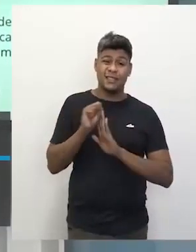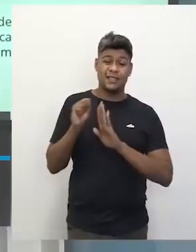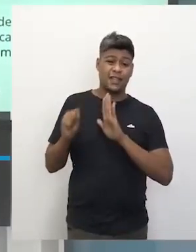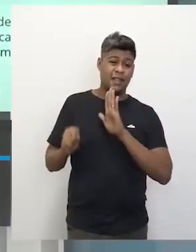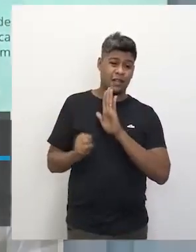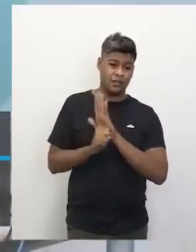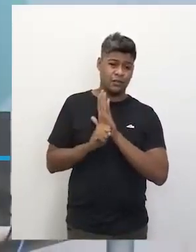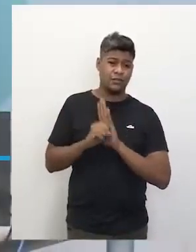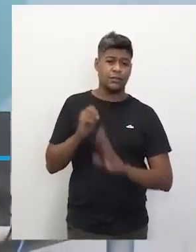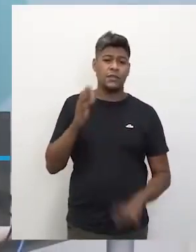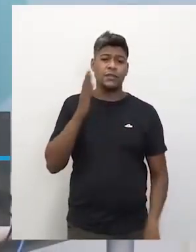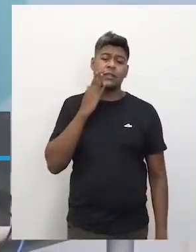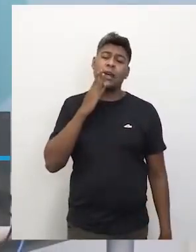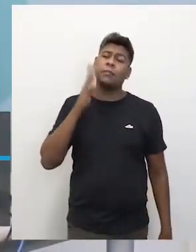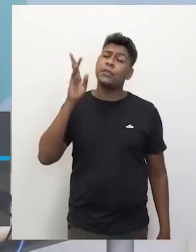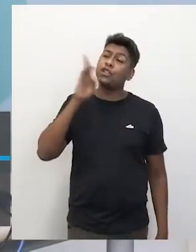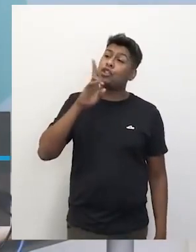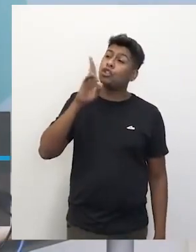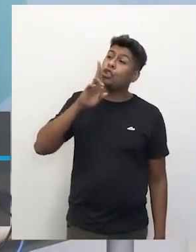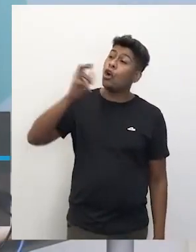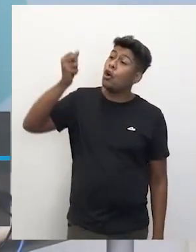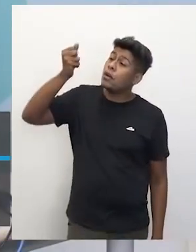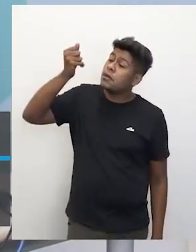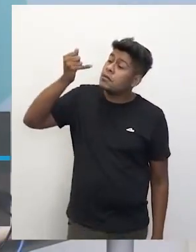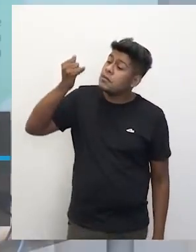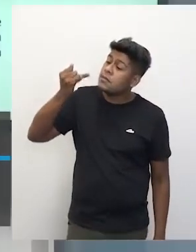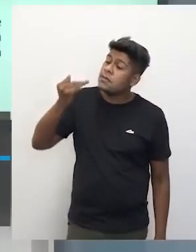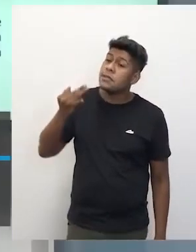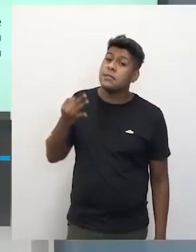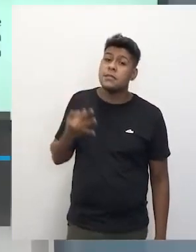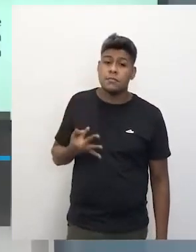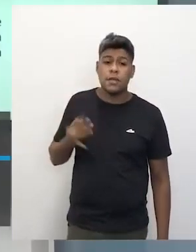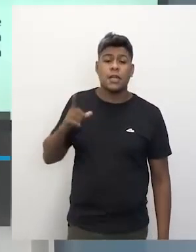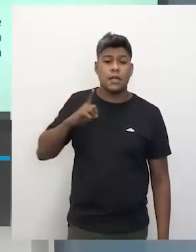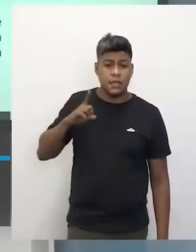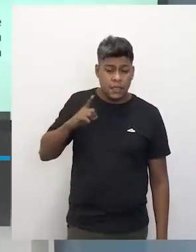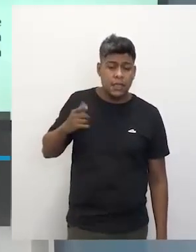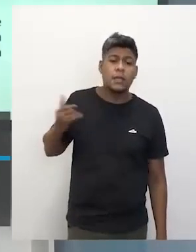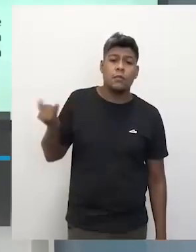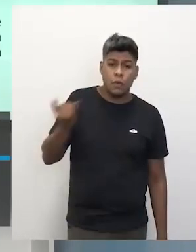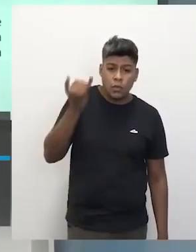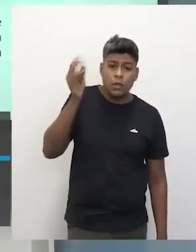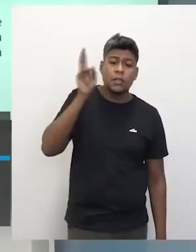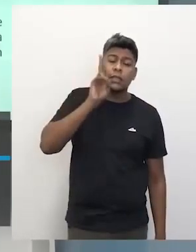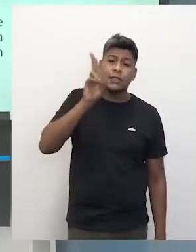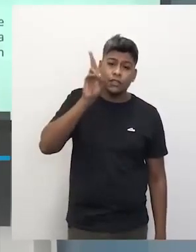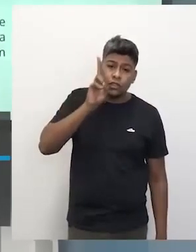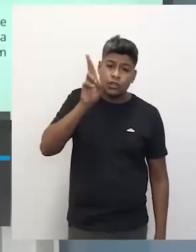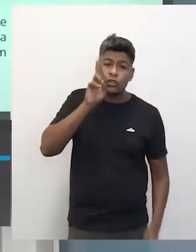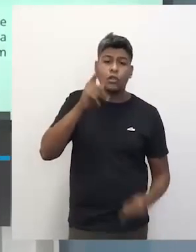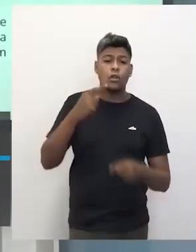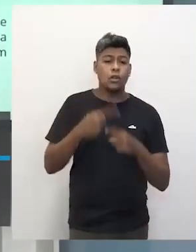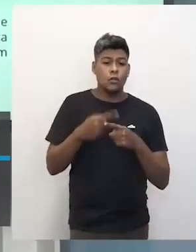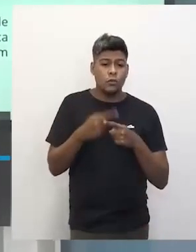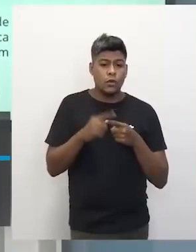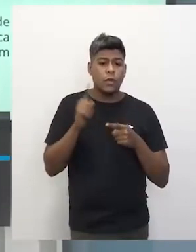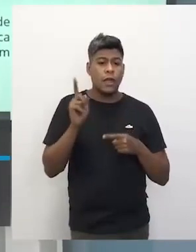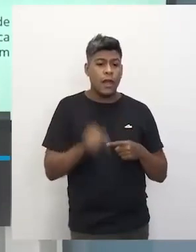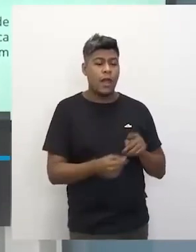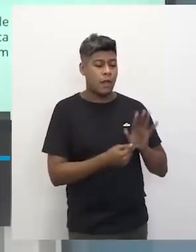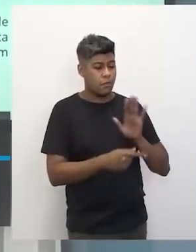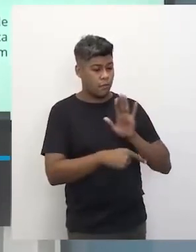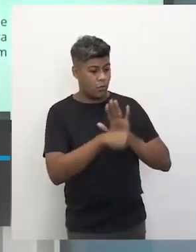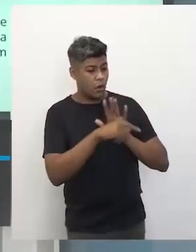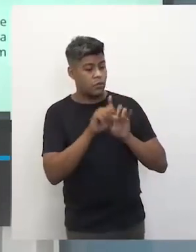Elas contam a nossa história, né? Querendo ou não. Exatamente. Então, você tem relevância histórica pelo fato de ela ser um recorte da sociedade,